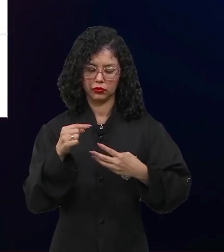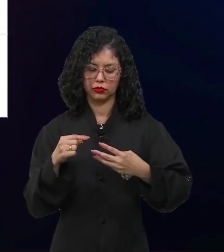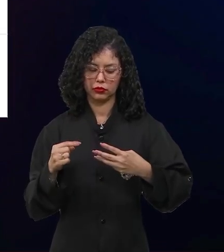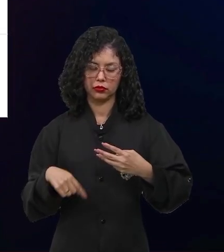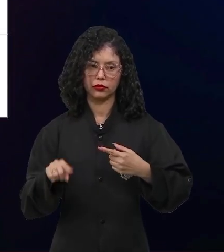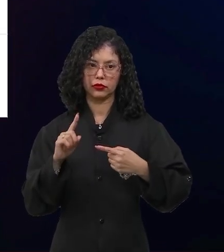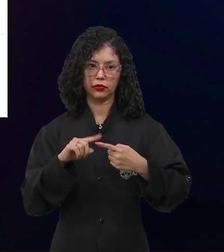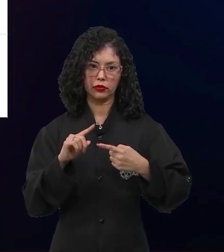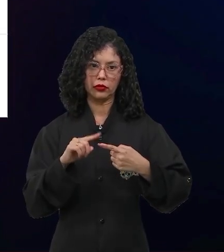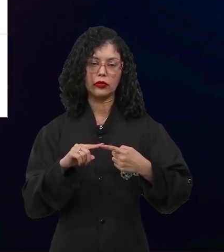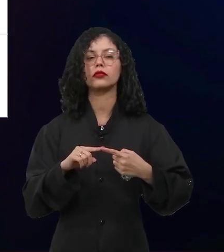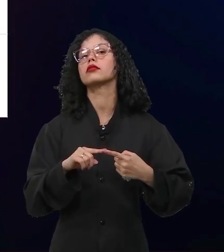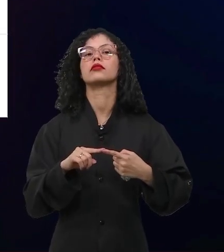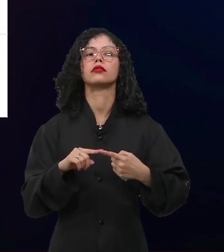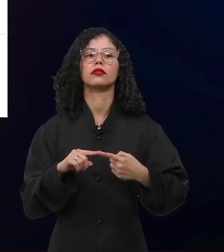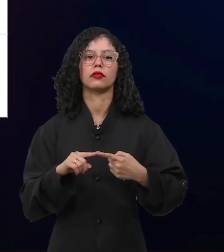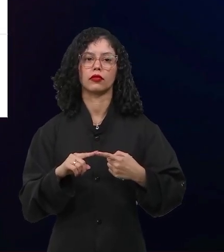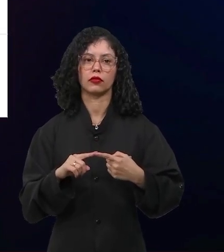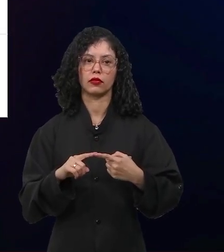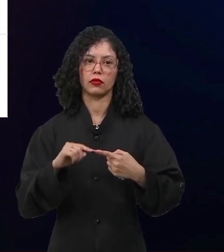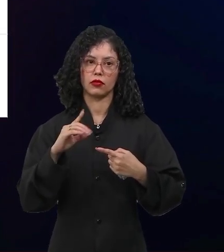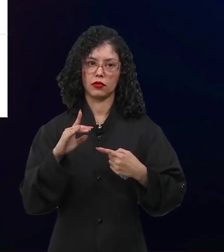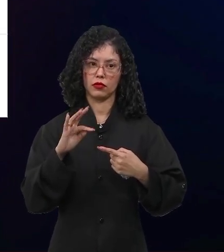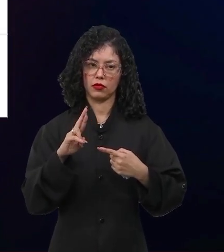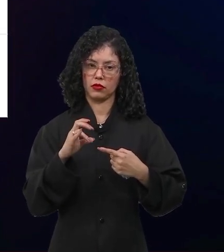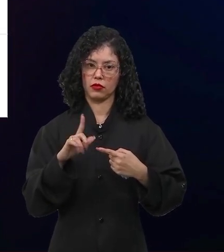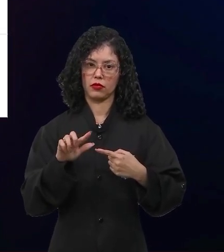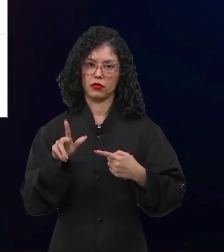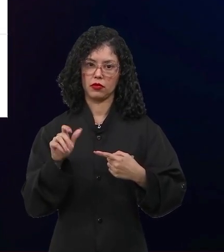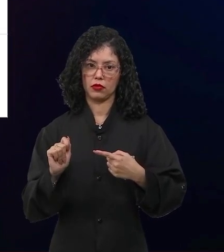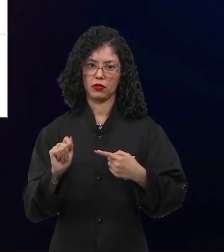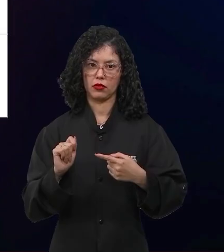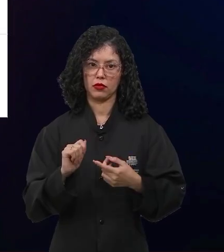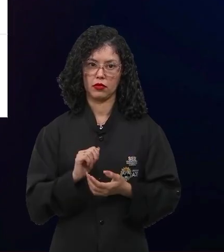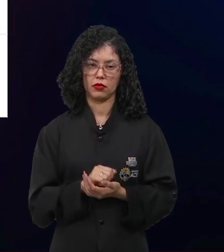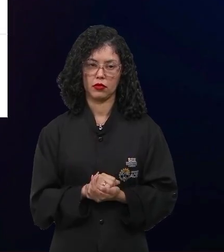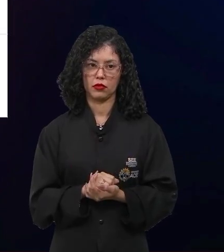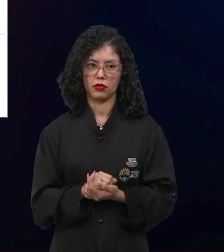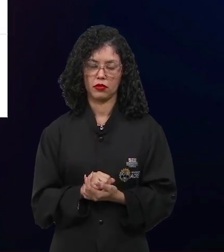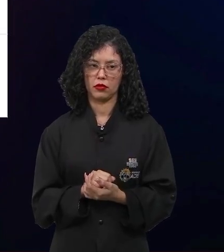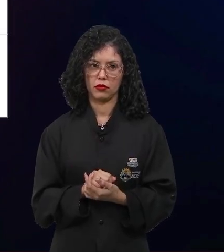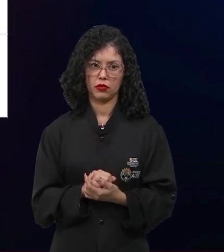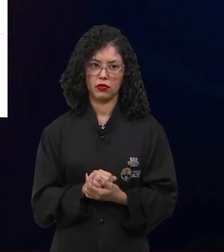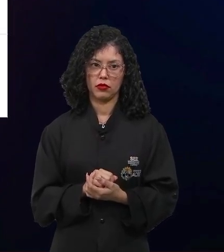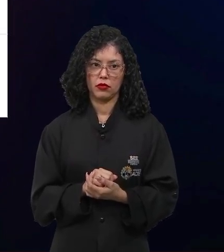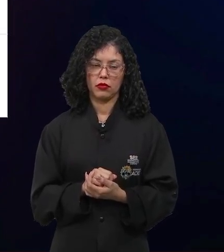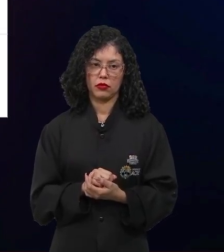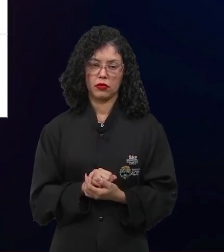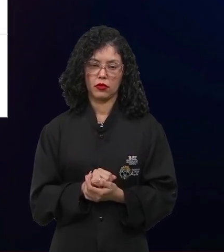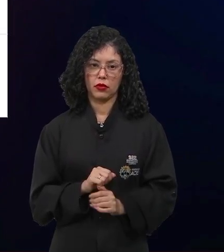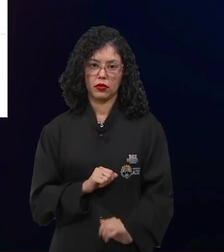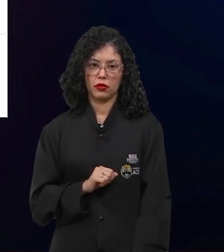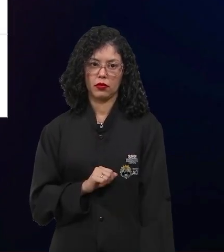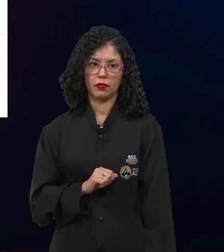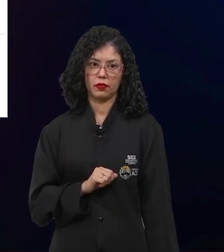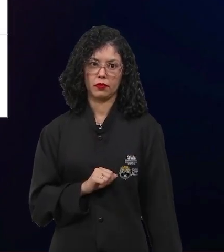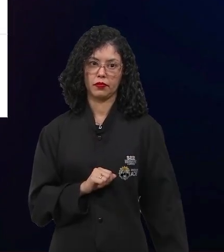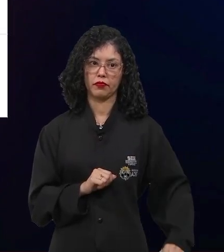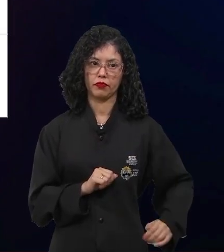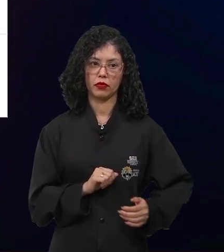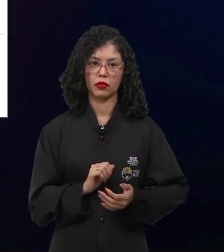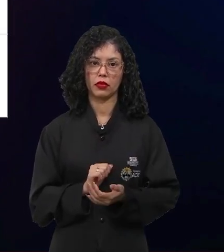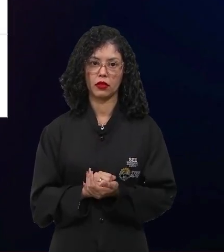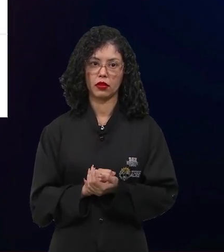discursos. Olha aí na sua tela, temos essa primeira coluna com a forma musical, que vem aí o cantochão, a polifonia e a